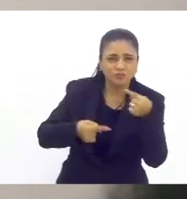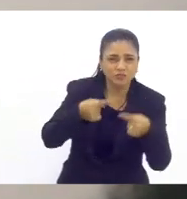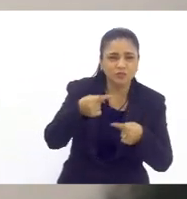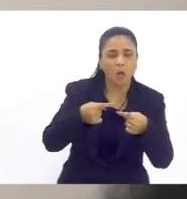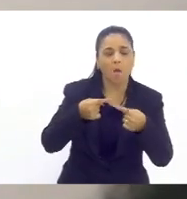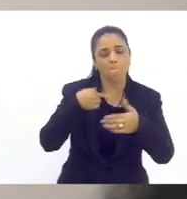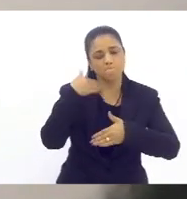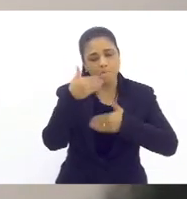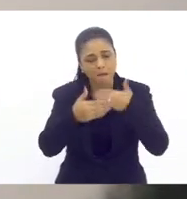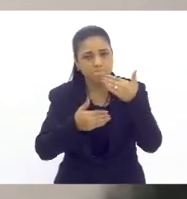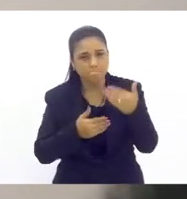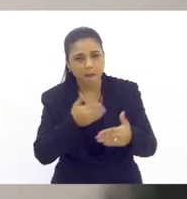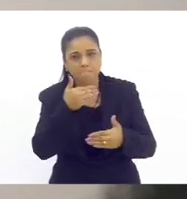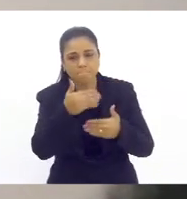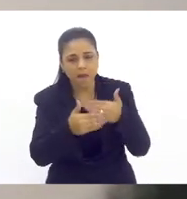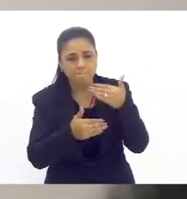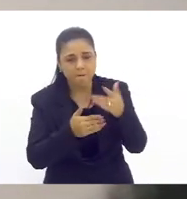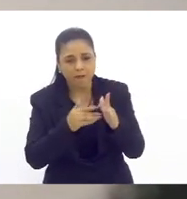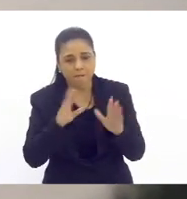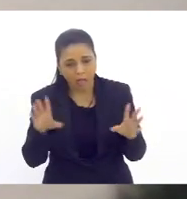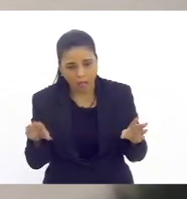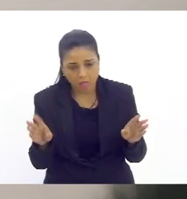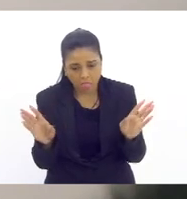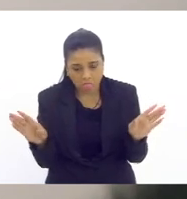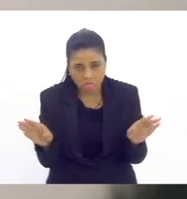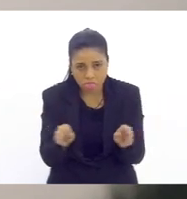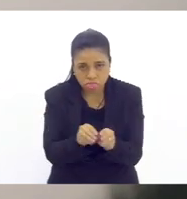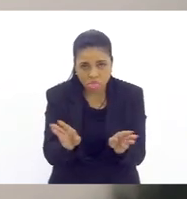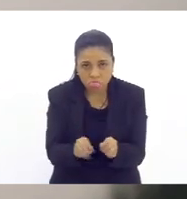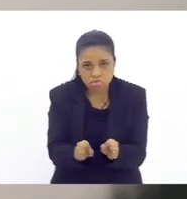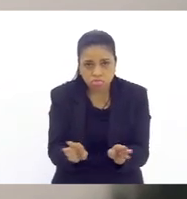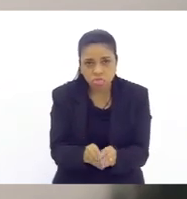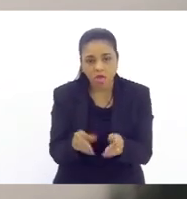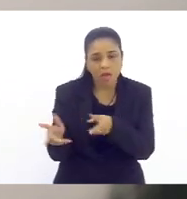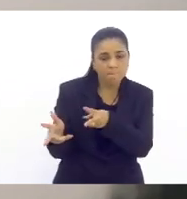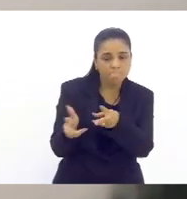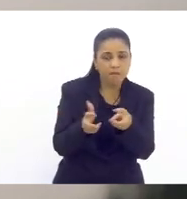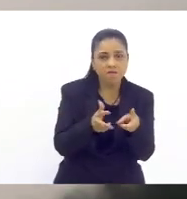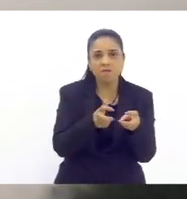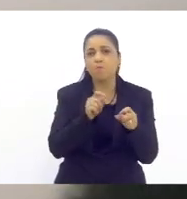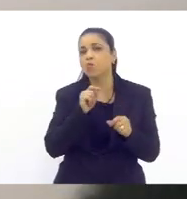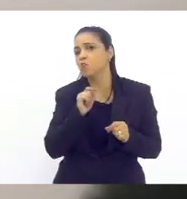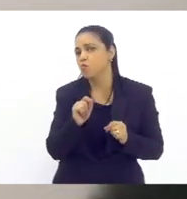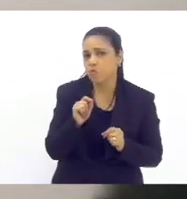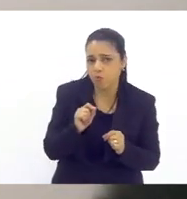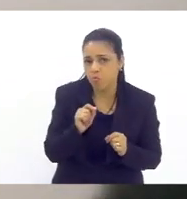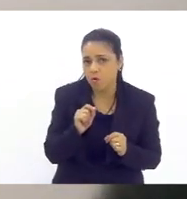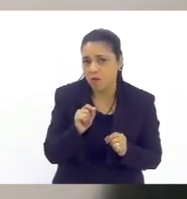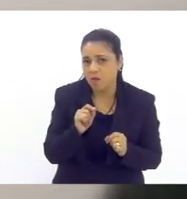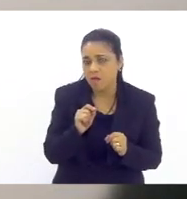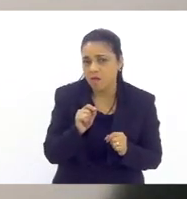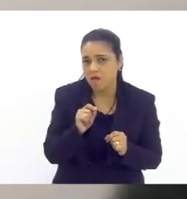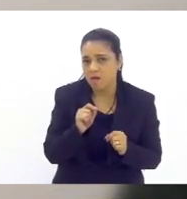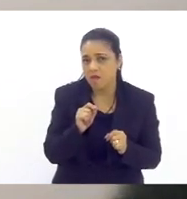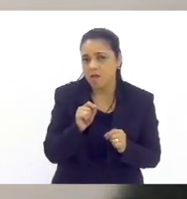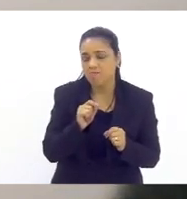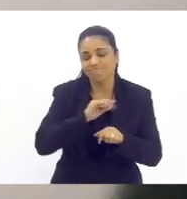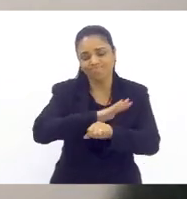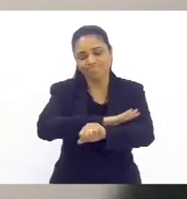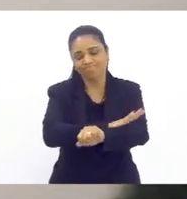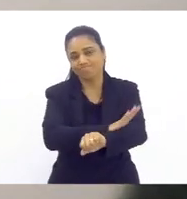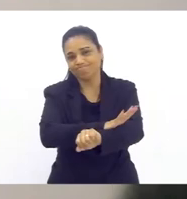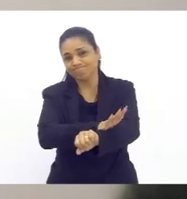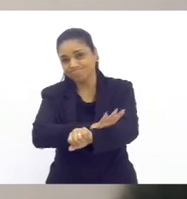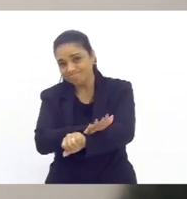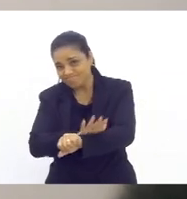progressistas mas que ao final a gente percebe uma execução que traz efeitos racistas